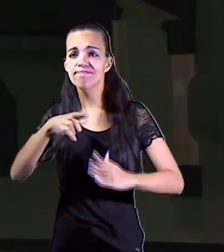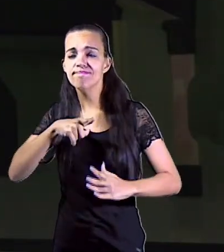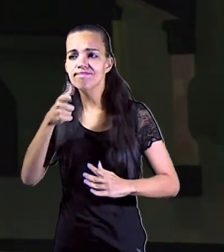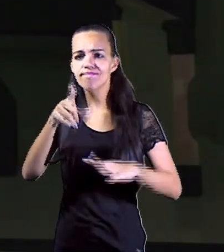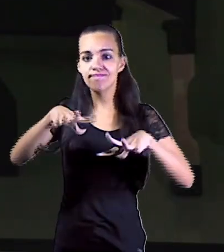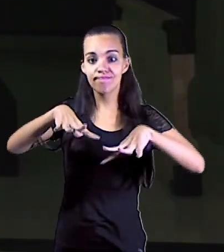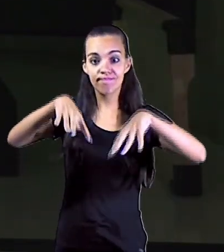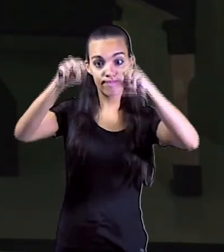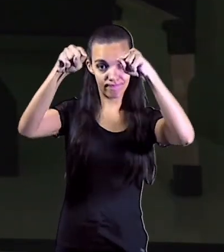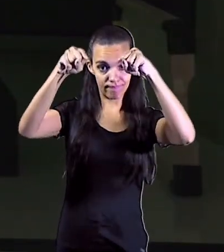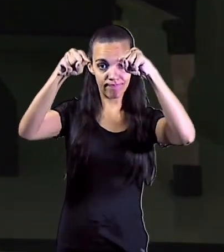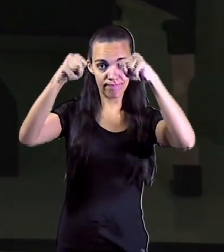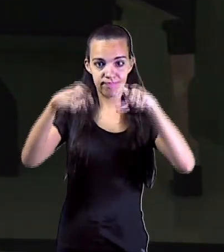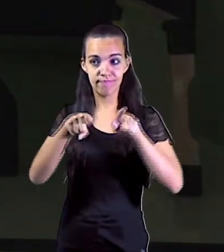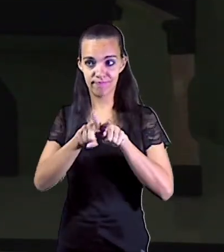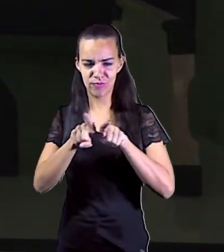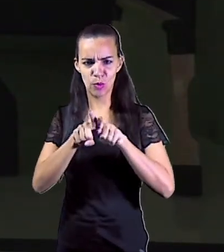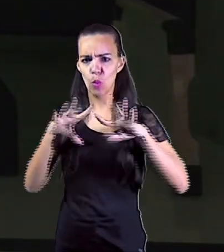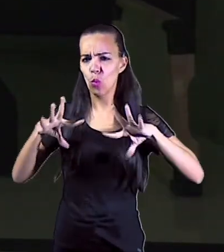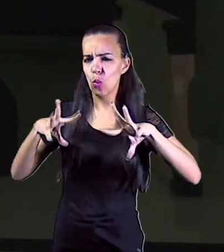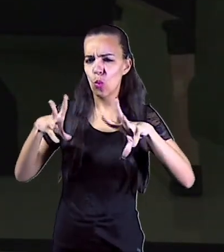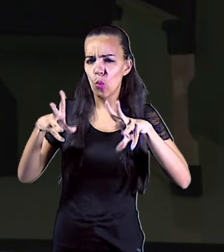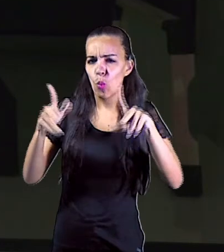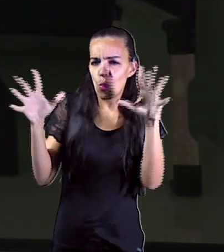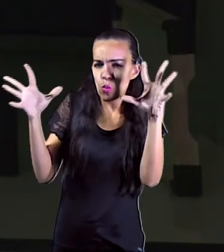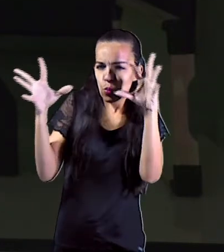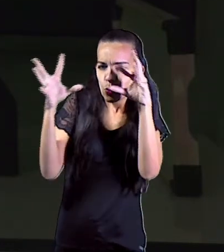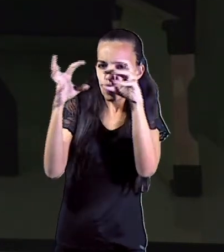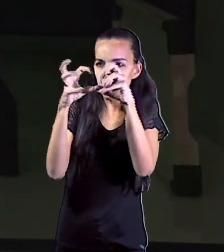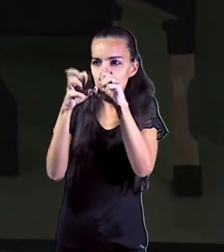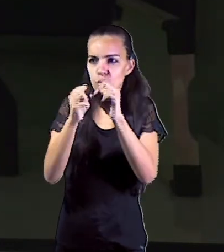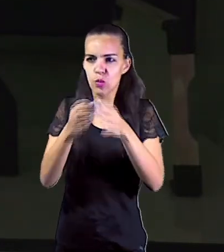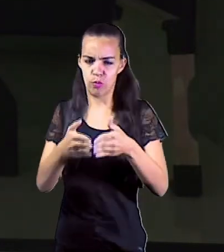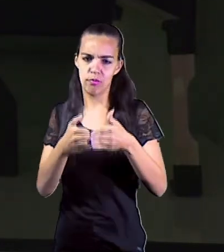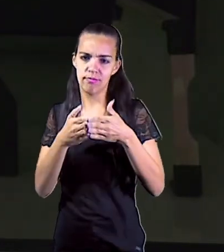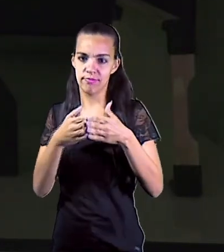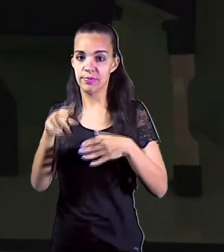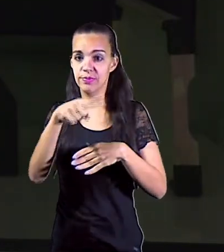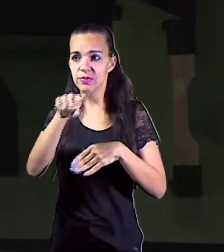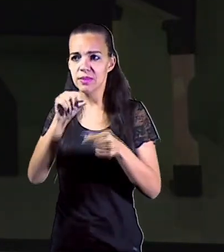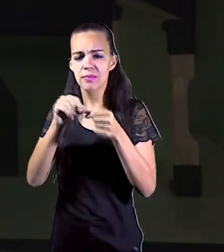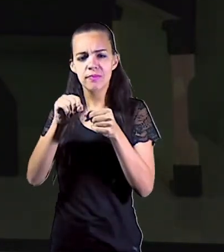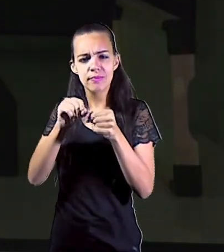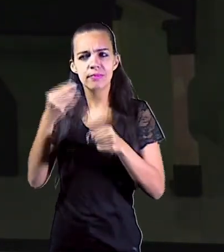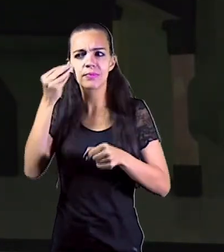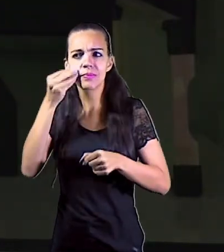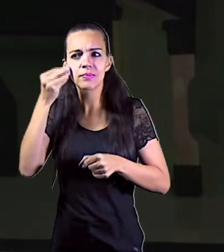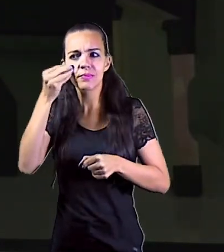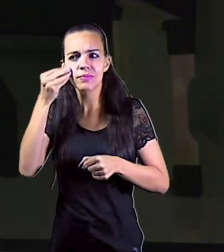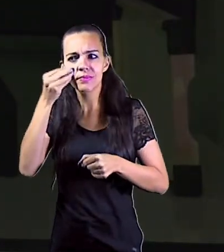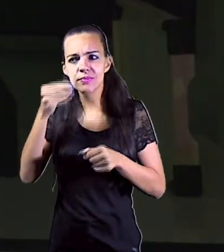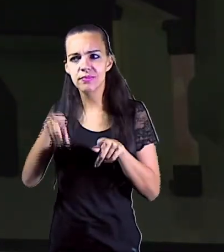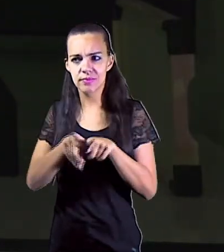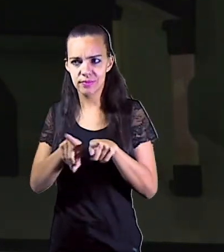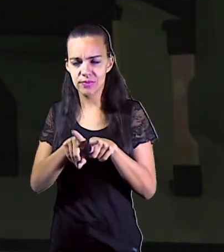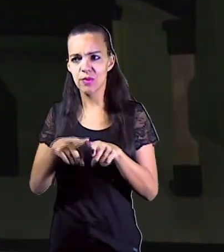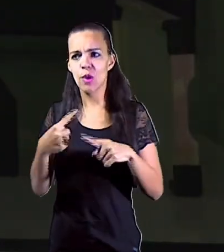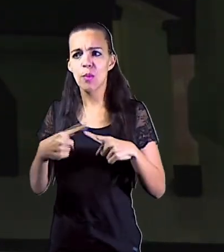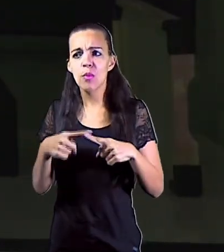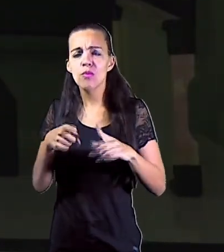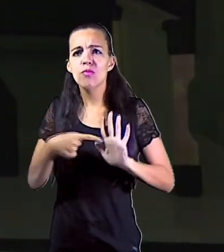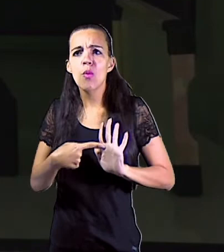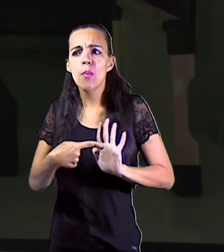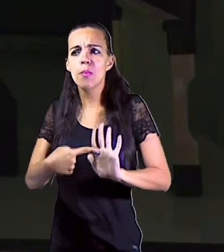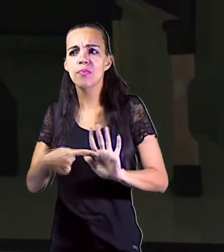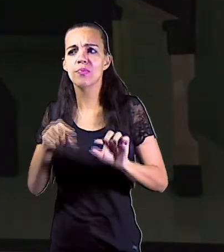luz, tá? Completamente. Aí na sua casa vai ficar mais escuro do que aqui no estúdio. Por quê? Porque